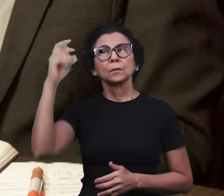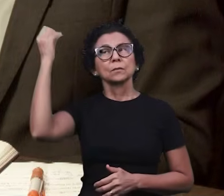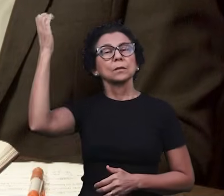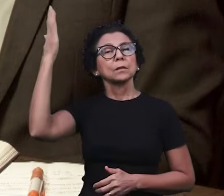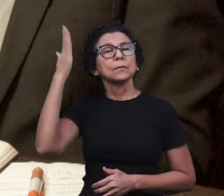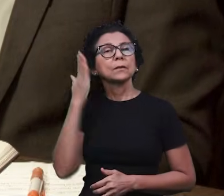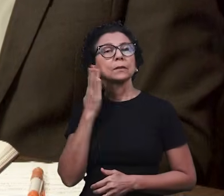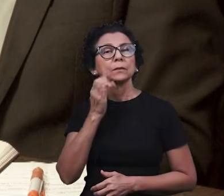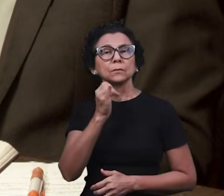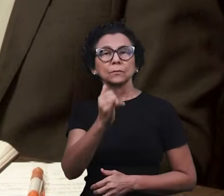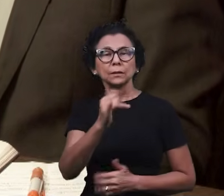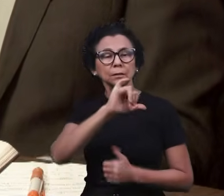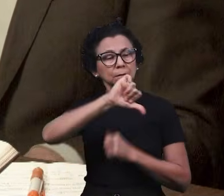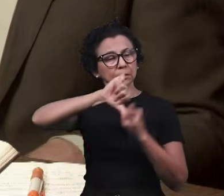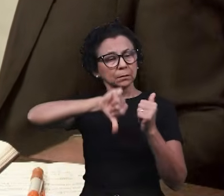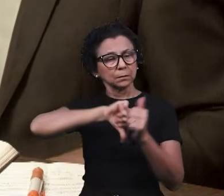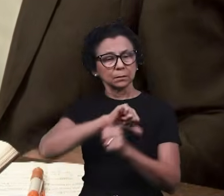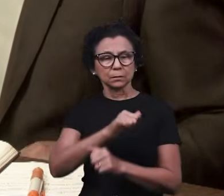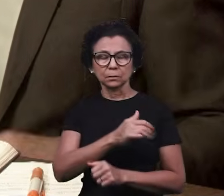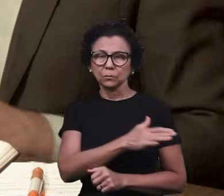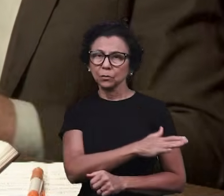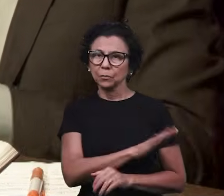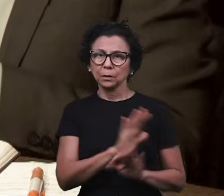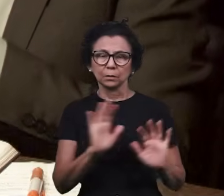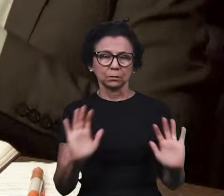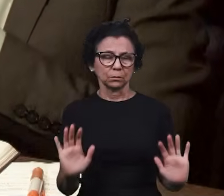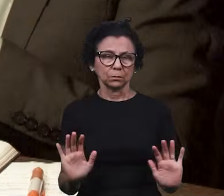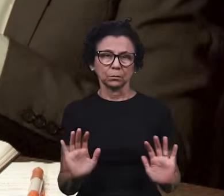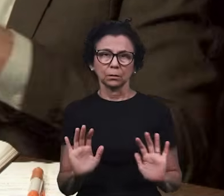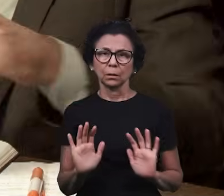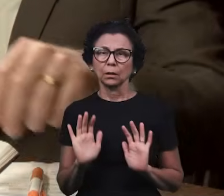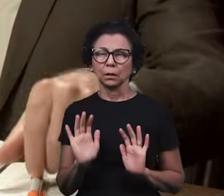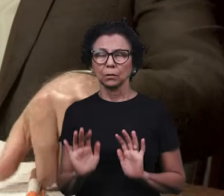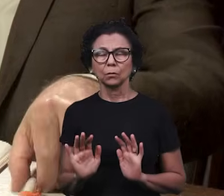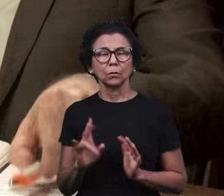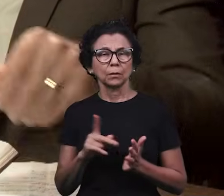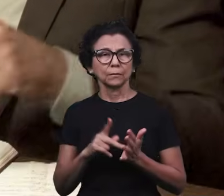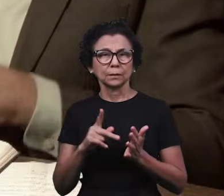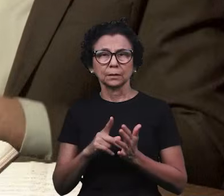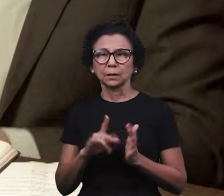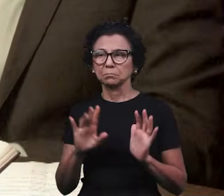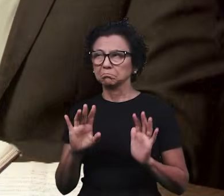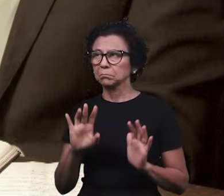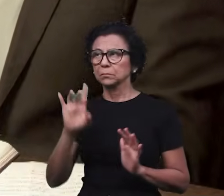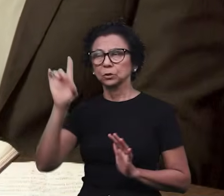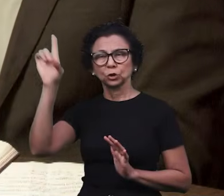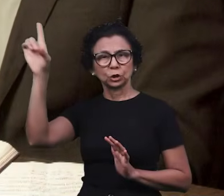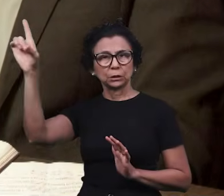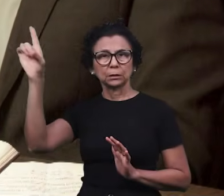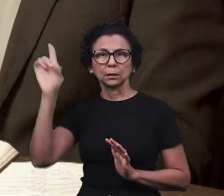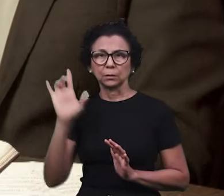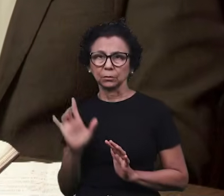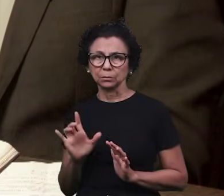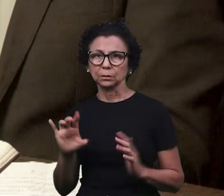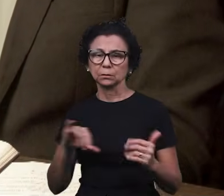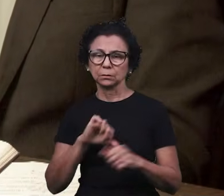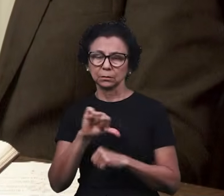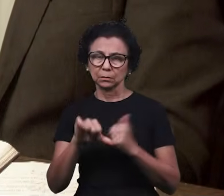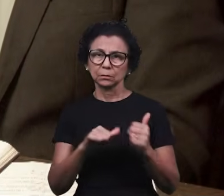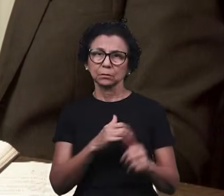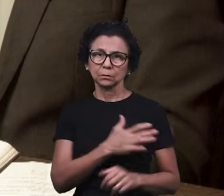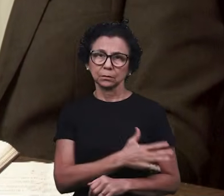homem, mudando o homem. Não é a sua verdade mais. Agora é a verdade de Deus, né? A oração sacerdotal de